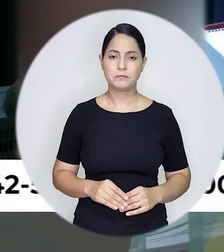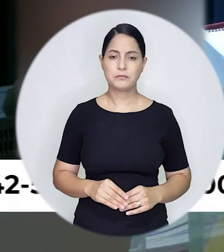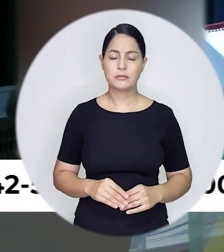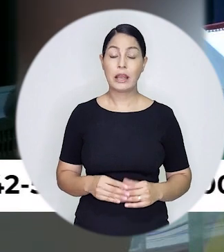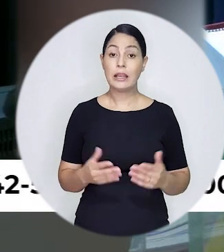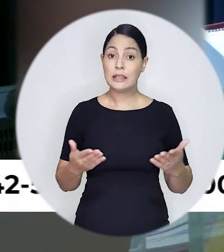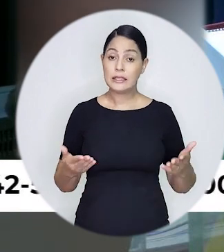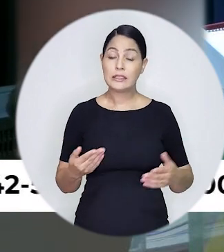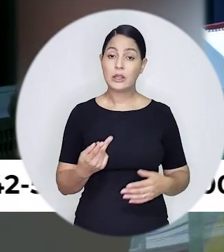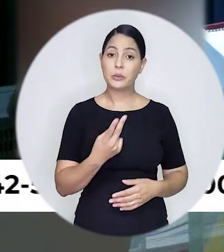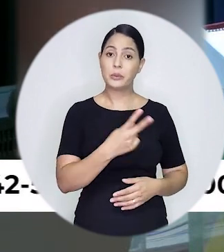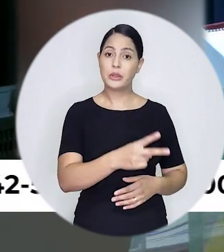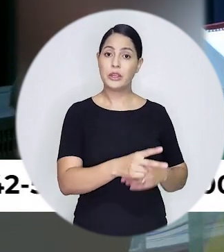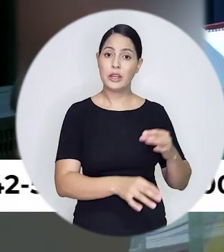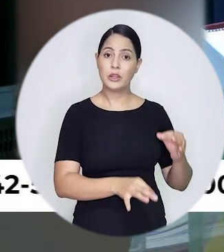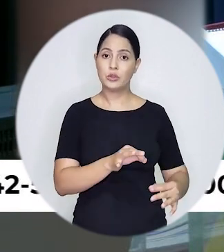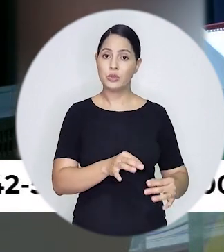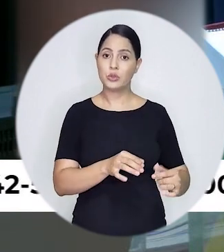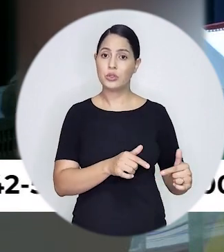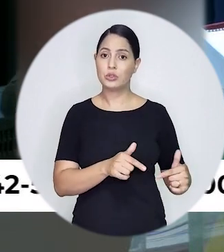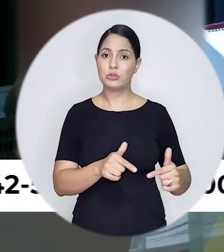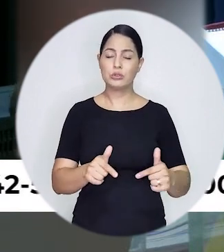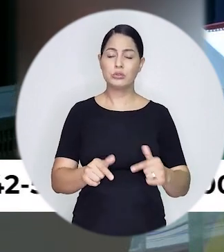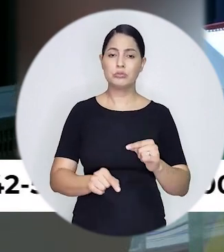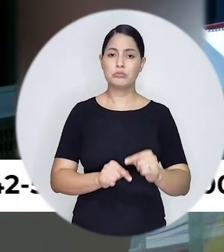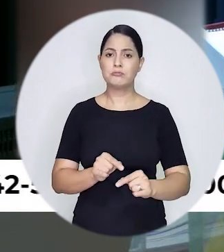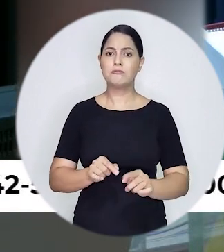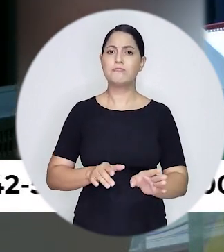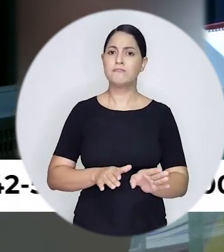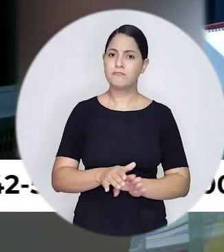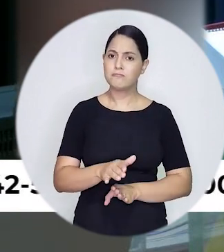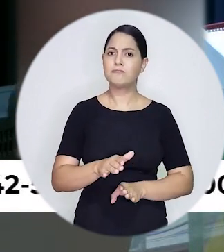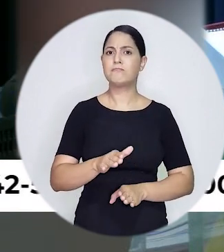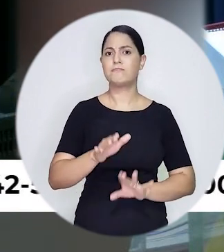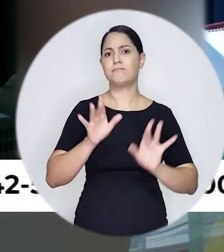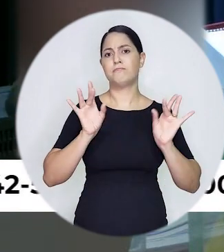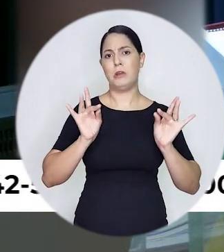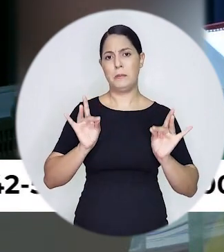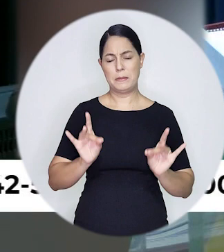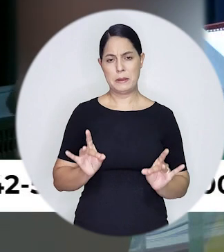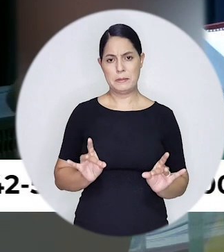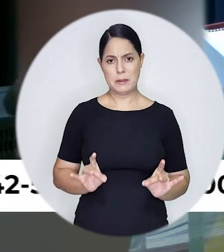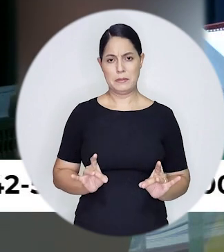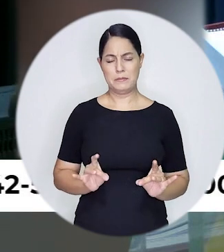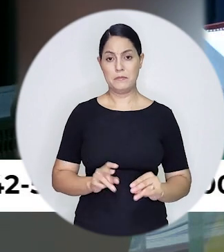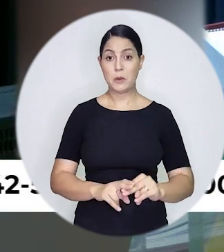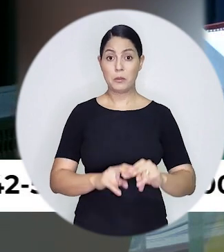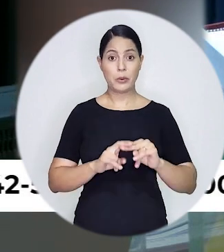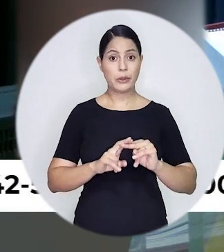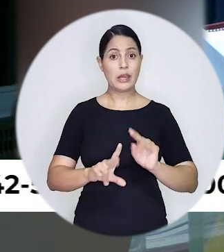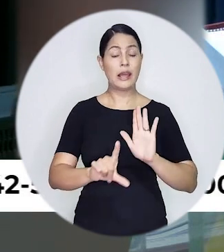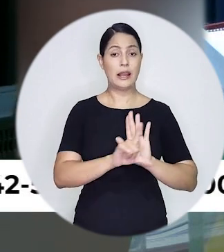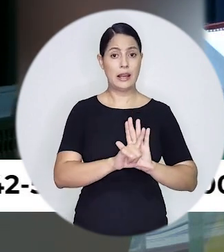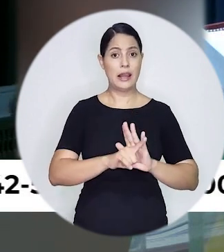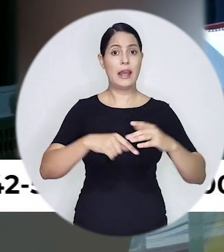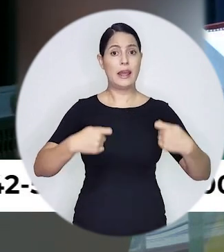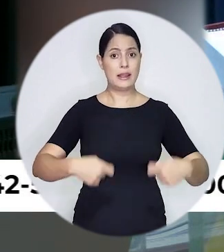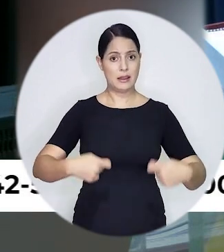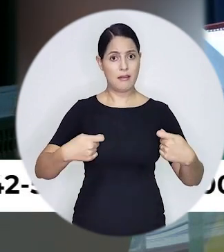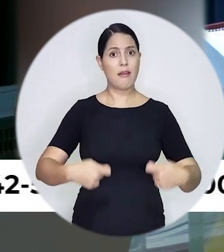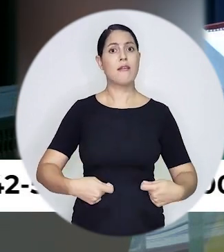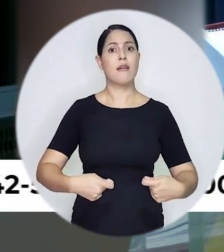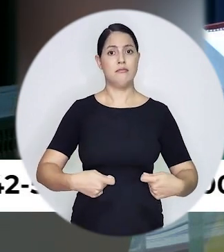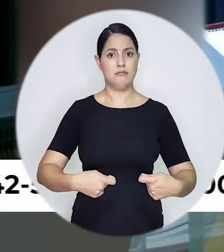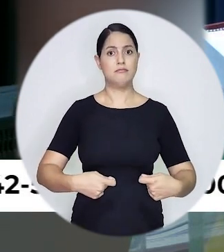Uma recomendação específica para adequar o comportamento do magistrado, que é o parâmetro legal,